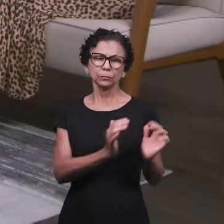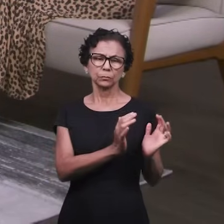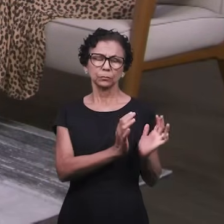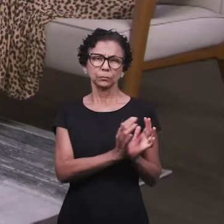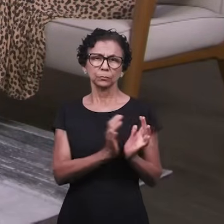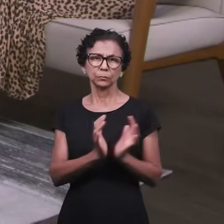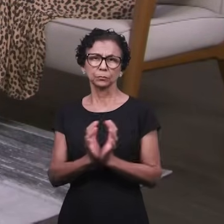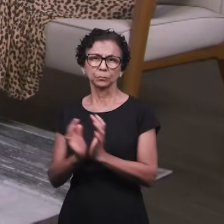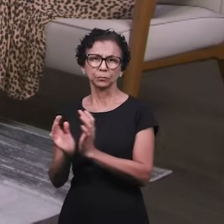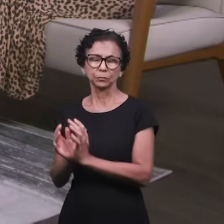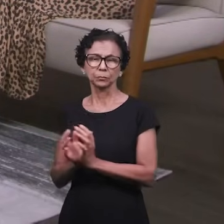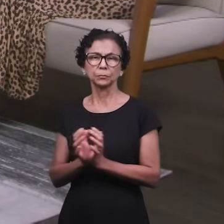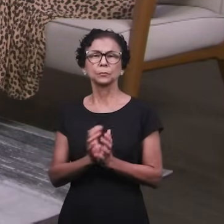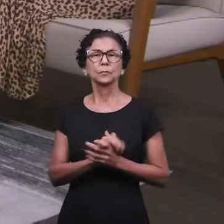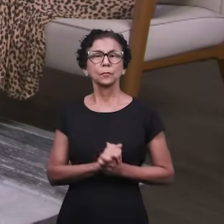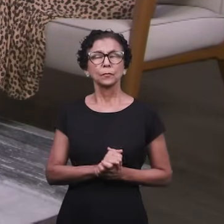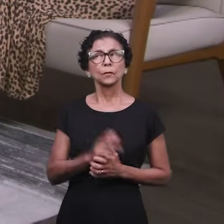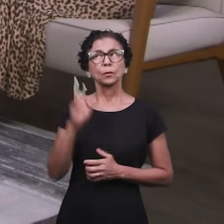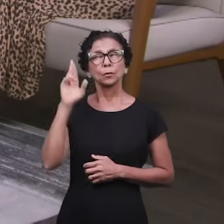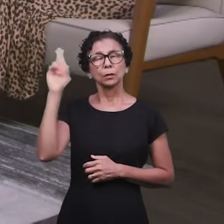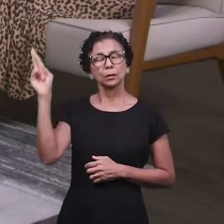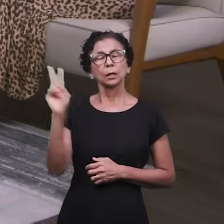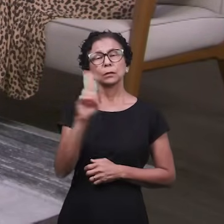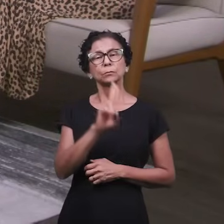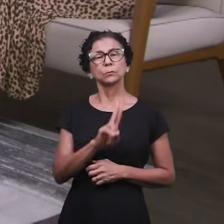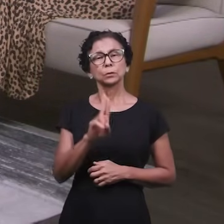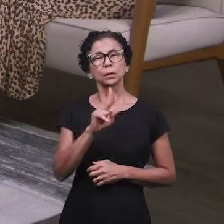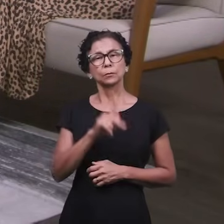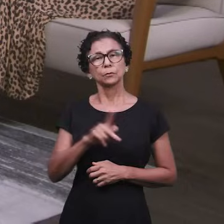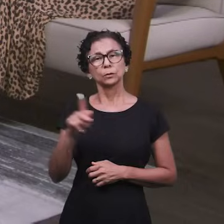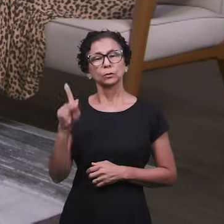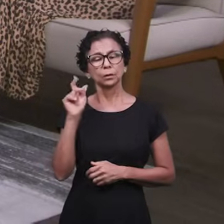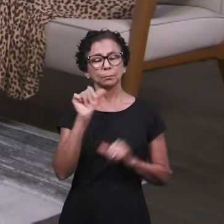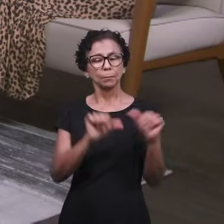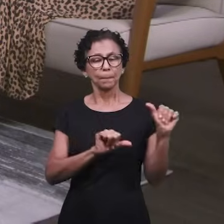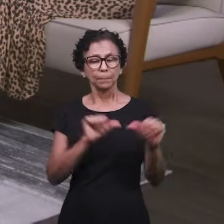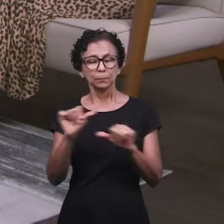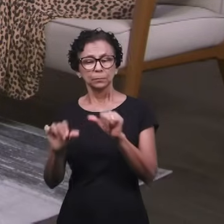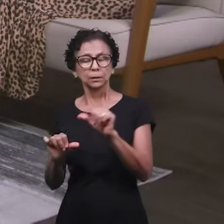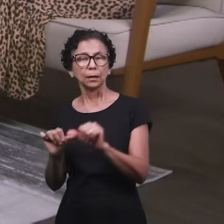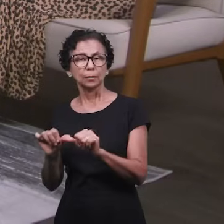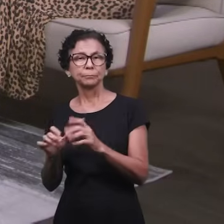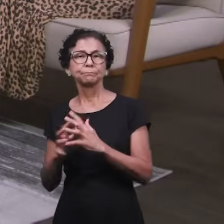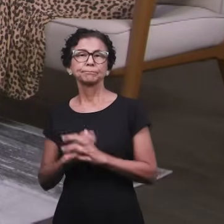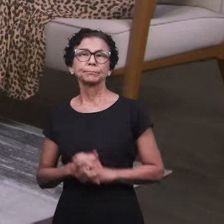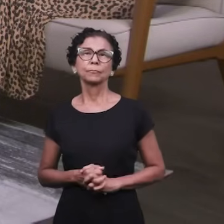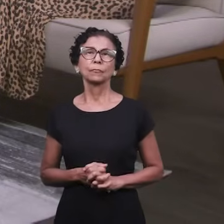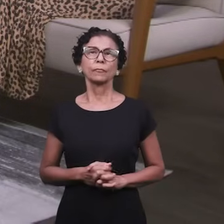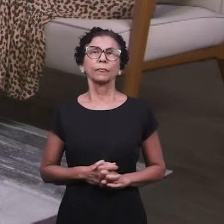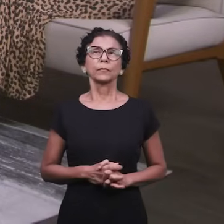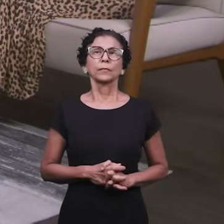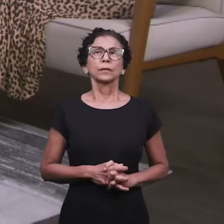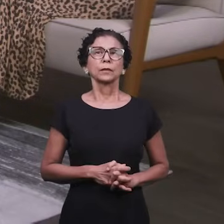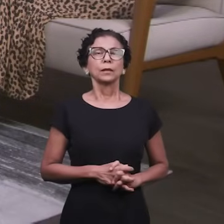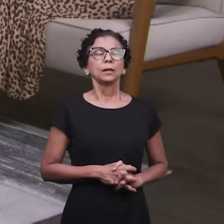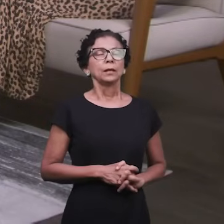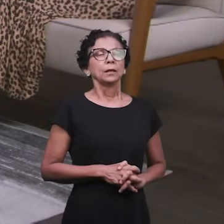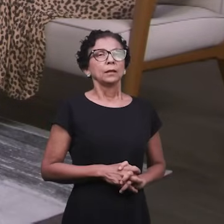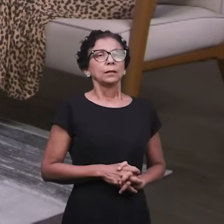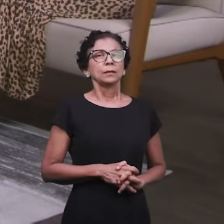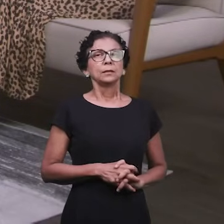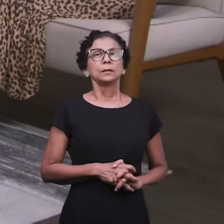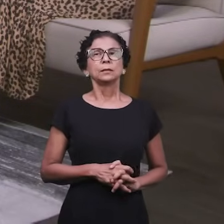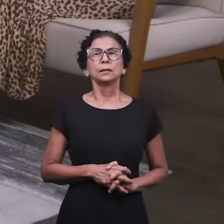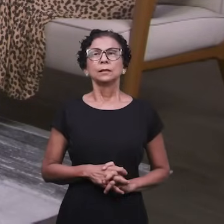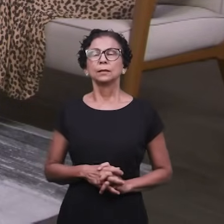nossas vidas. Nós temos a honra de sermos instrumento das mãos. Muitas experiências também eu sei que eu já compartilhei com